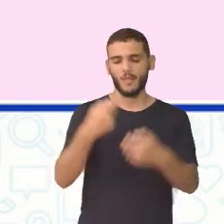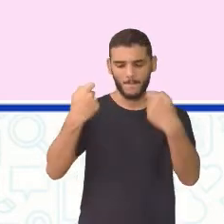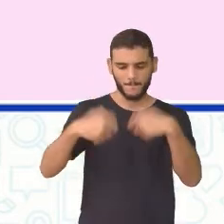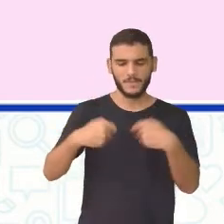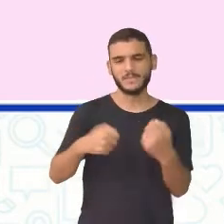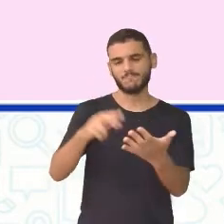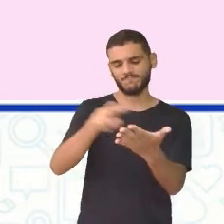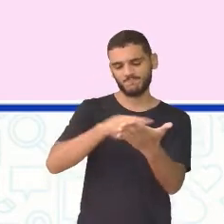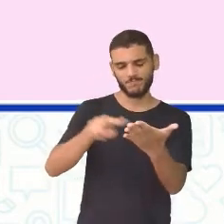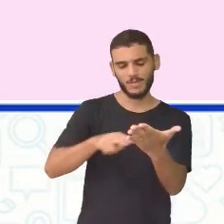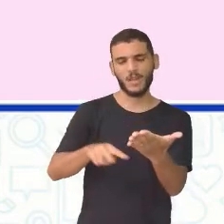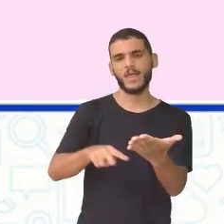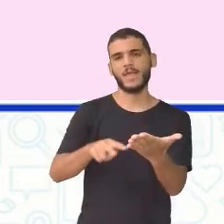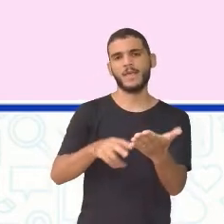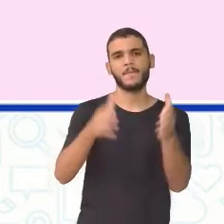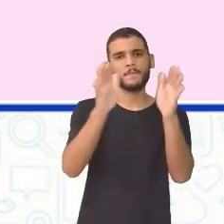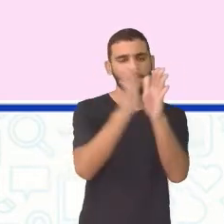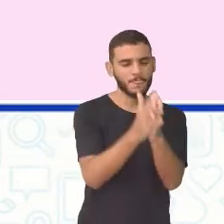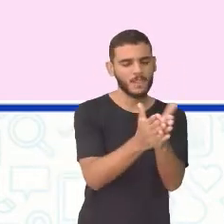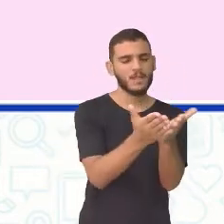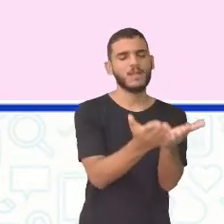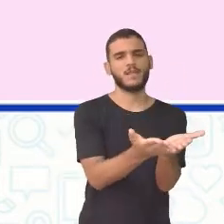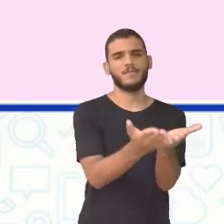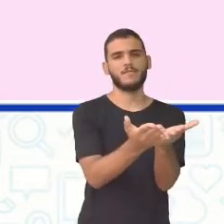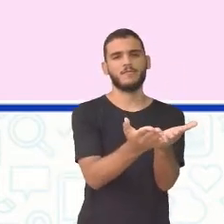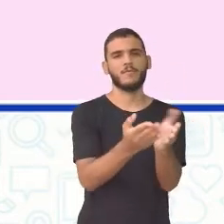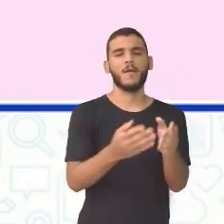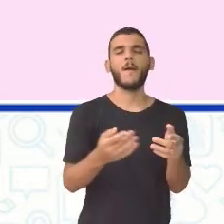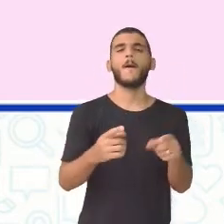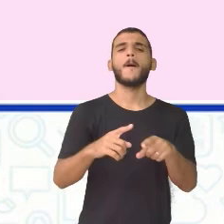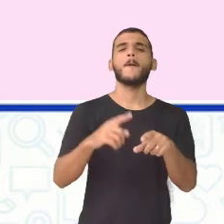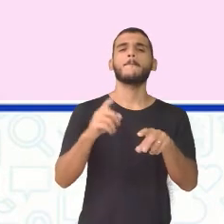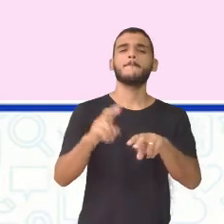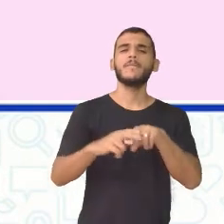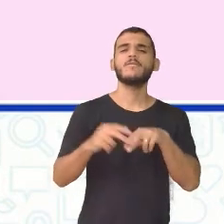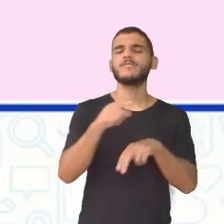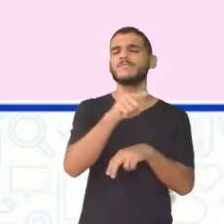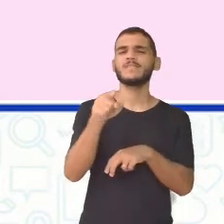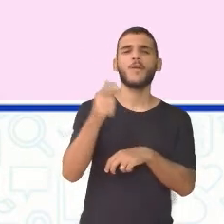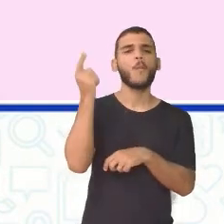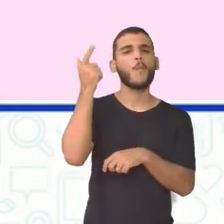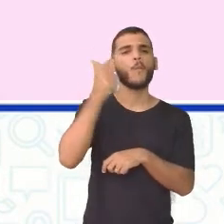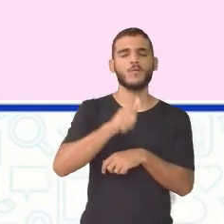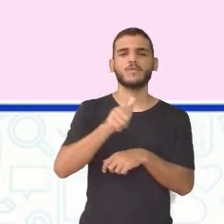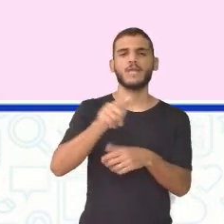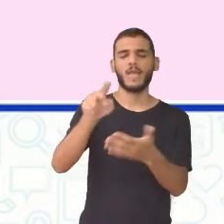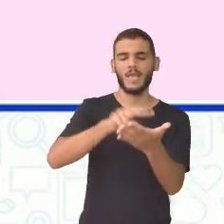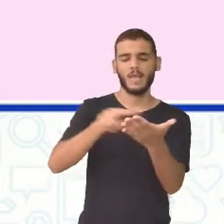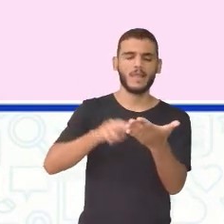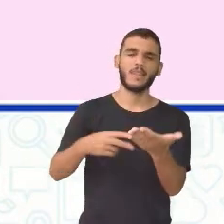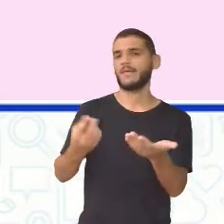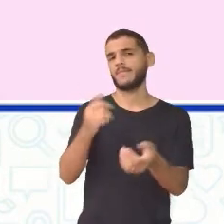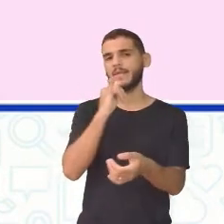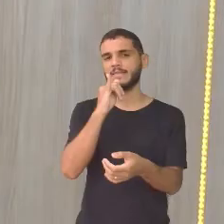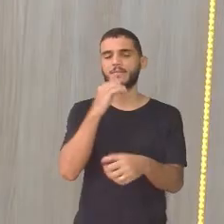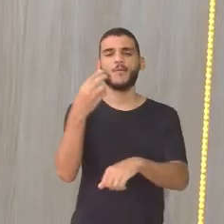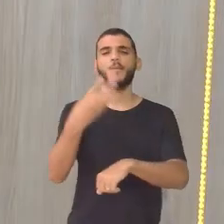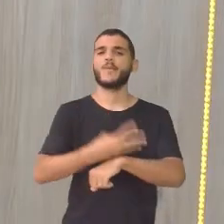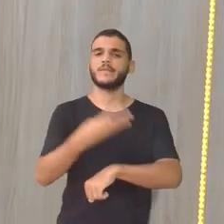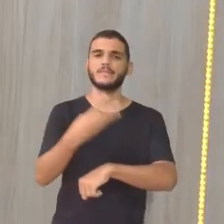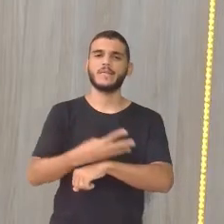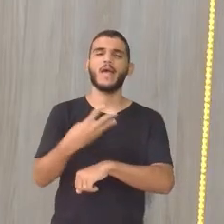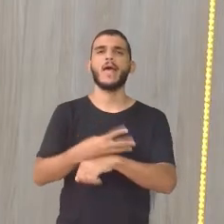livro, vocês já fazem diferentes leituras. Vocês já leem as mensagens de WhatsApp,